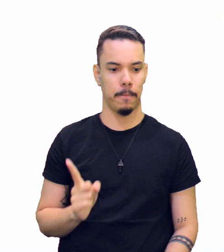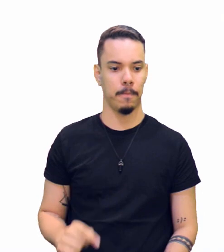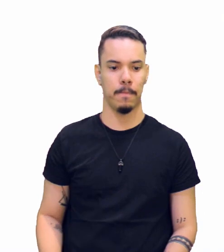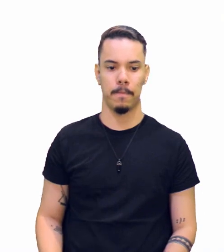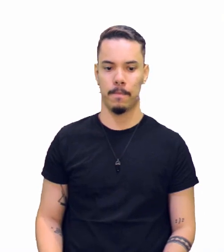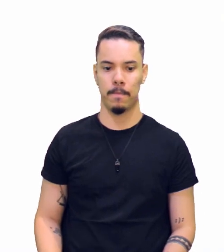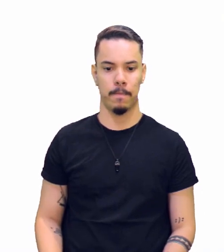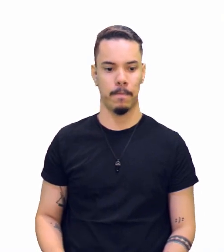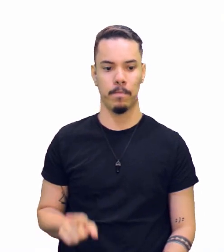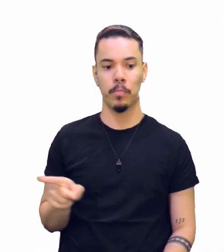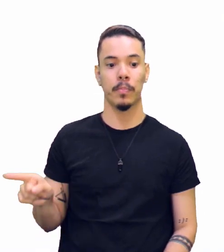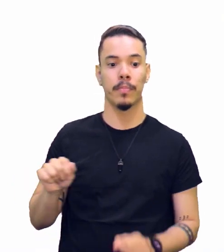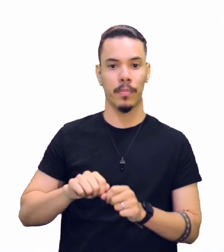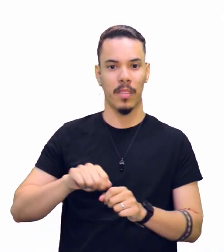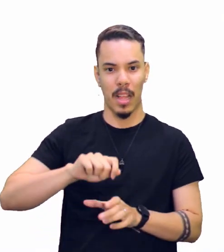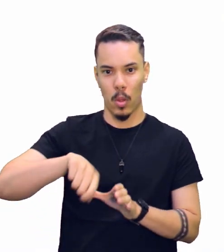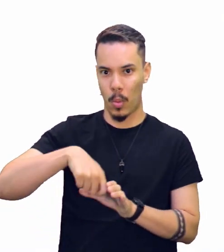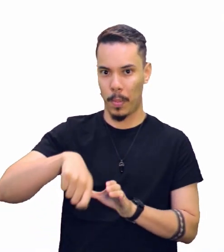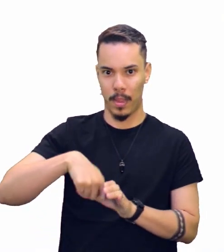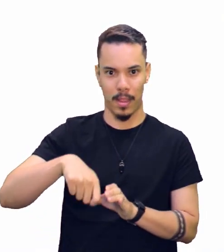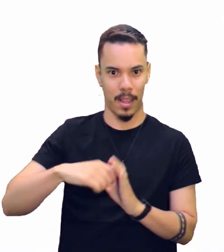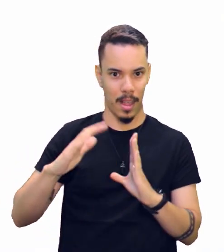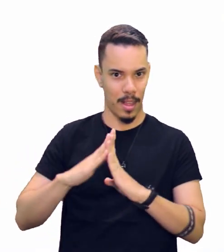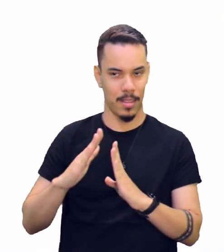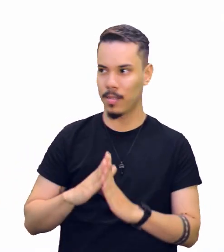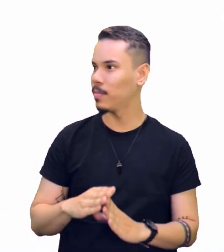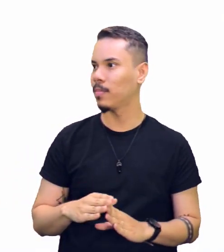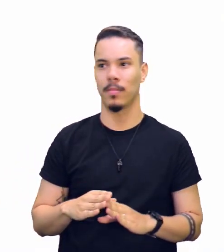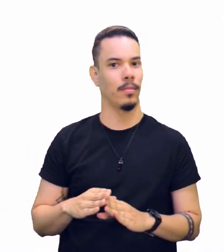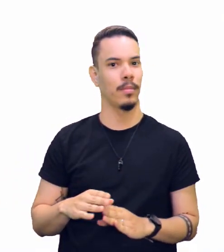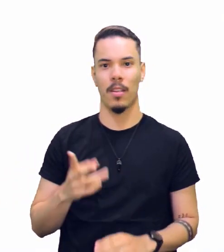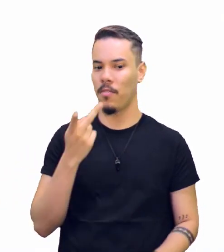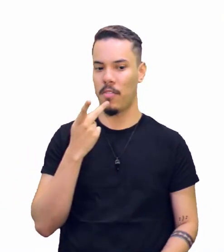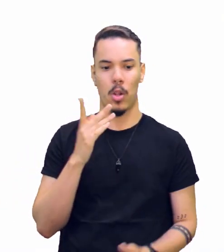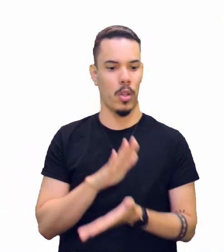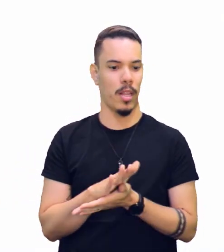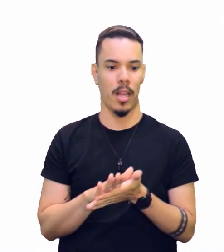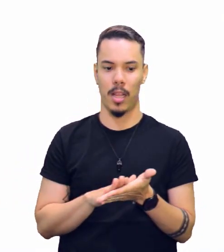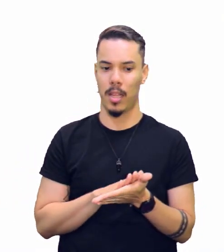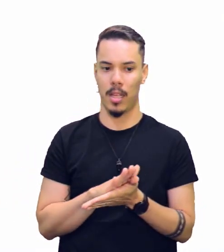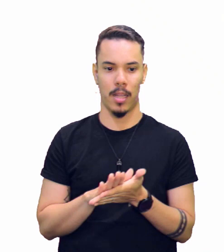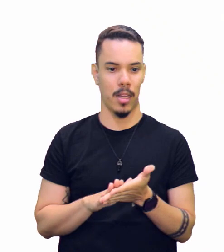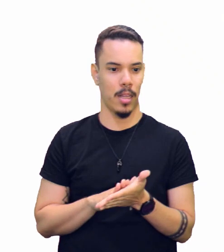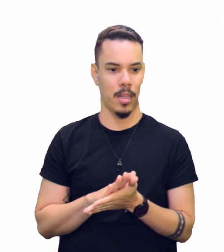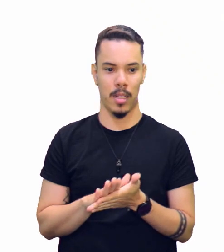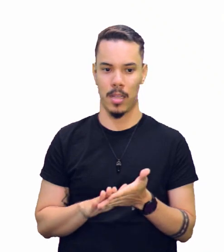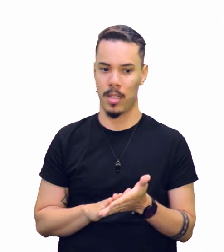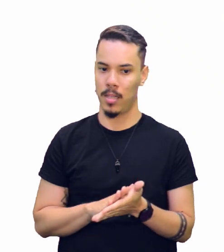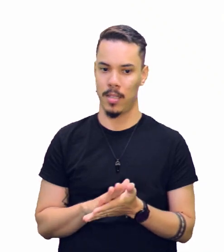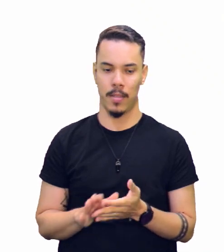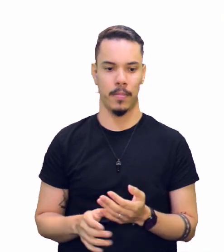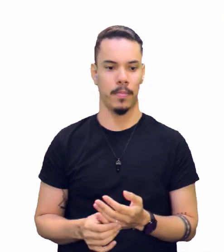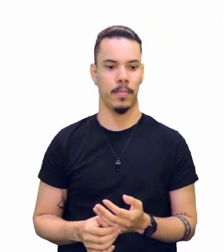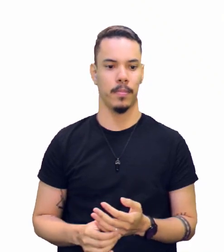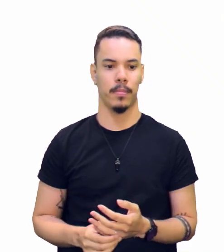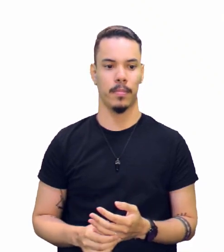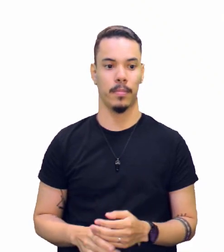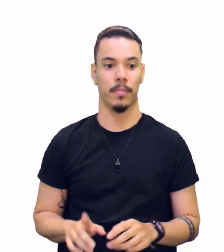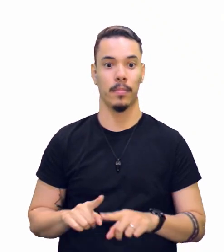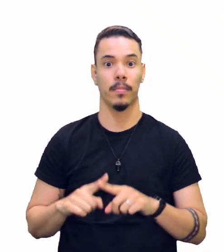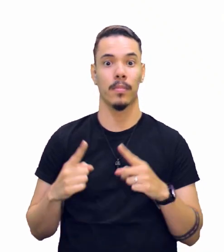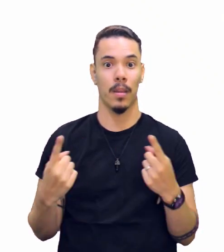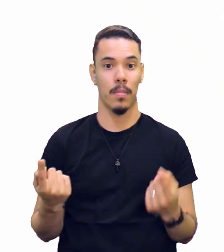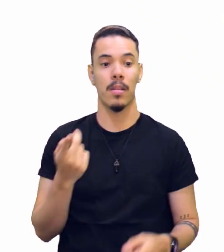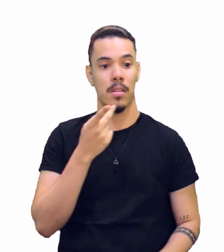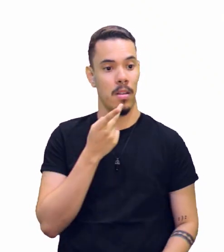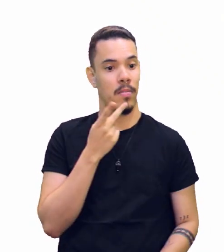também não fazer comida em casa em um momento inclusive ele falou sobre pedir comida no McDonald's porém é um ritual